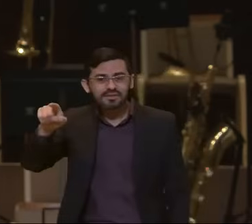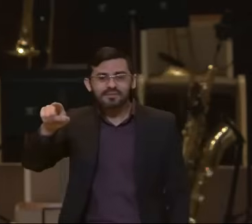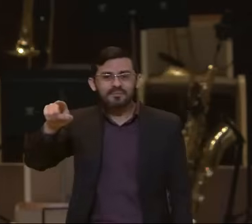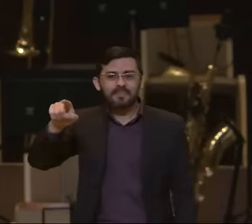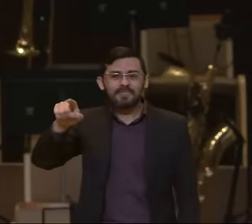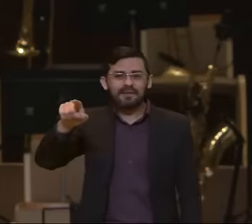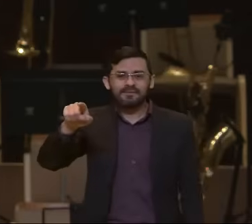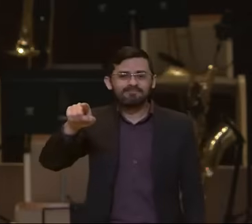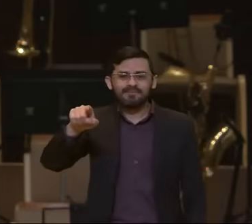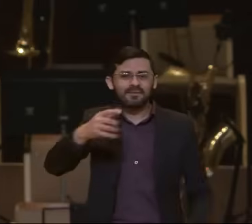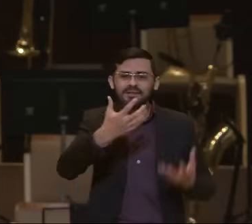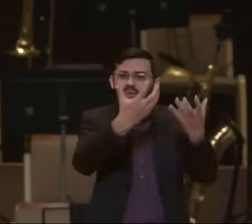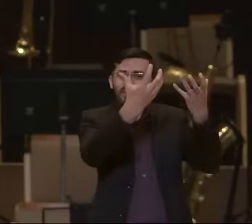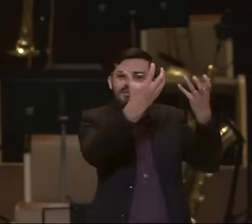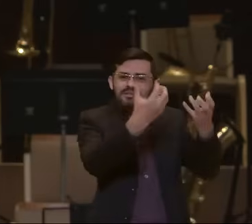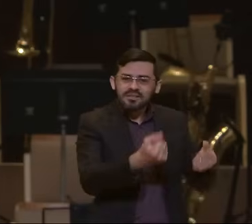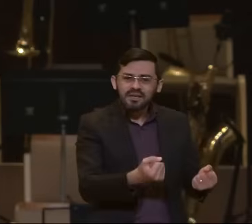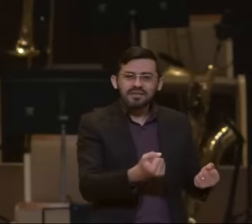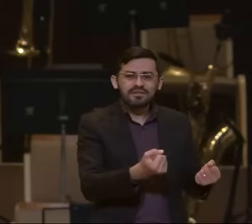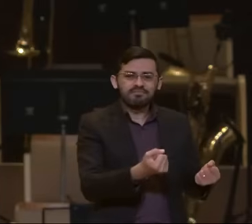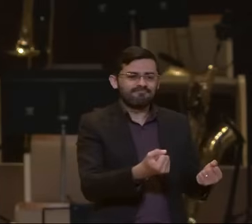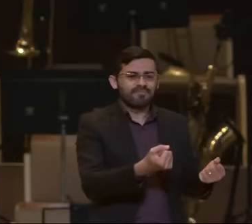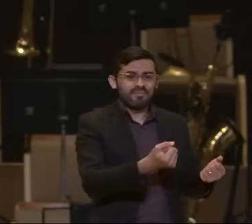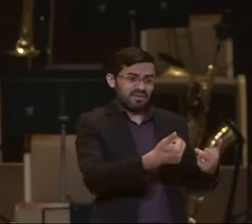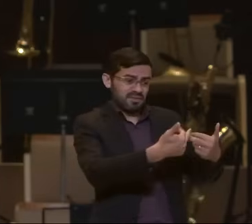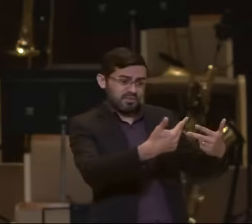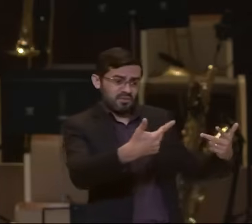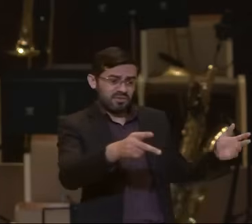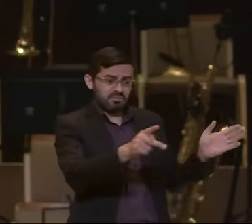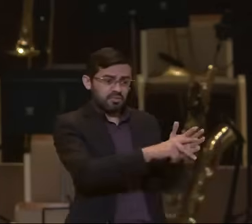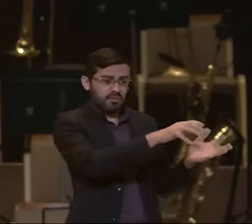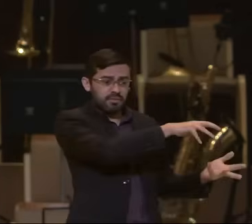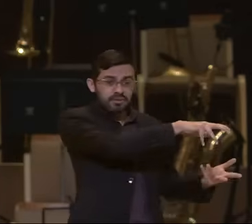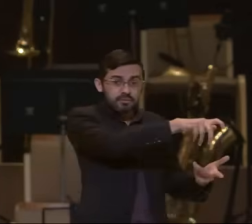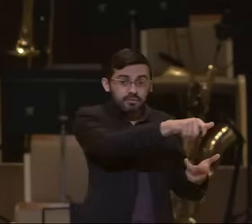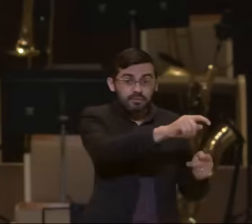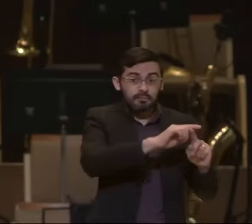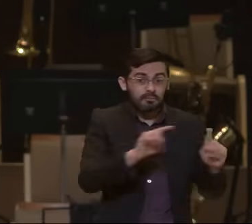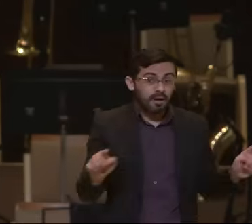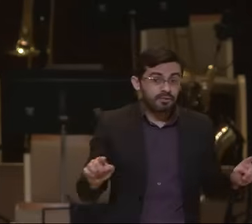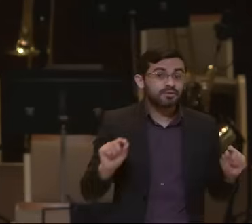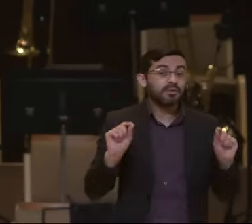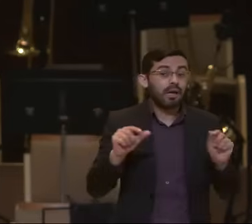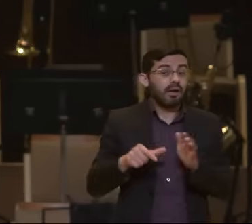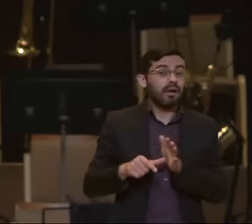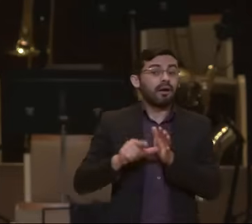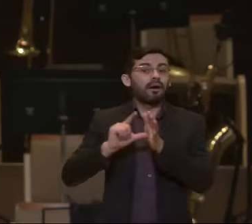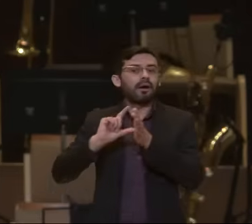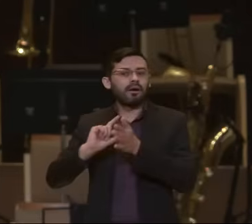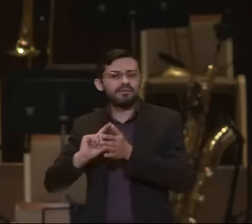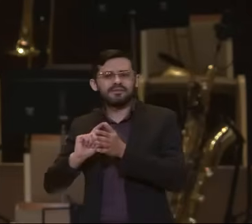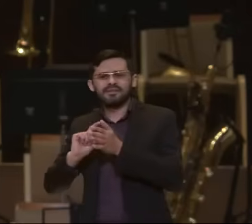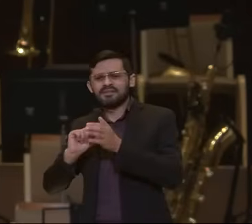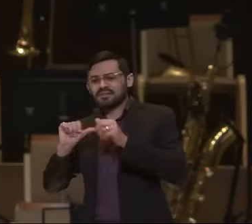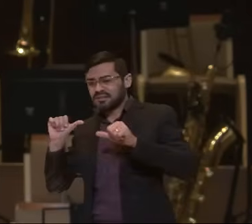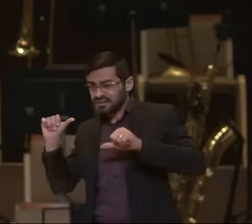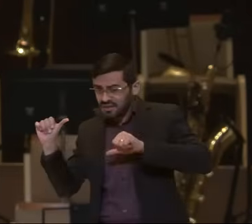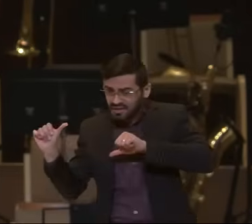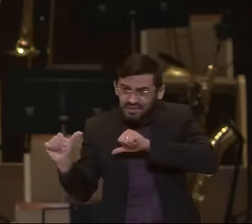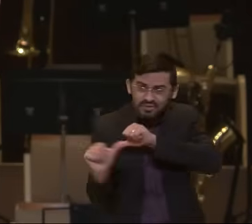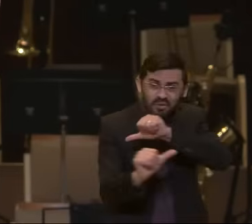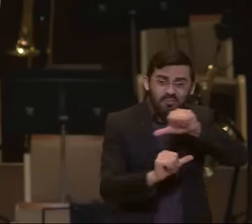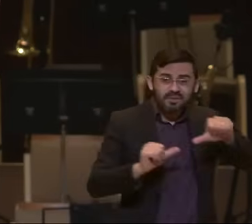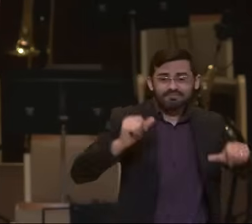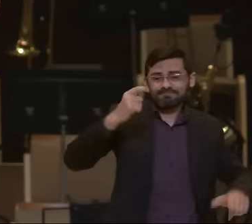se conformem com este mundo, mas antes sejam renovados em